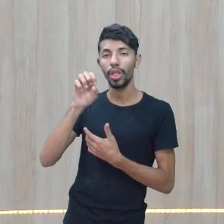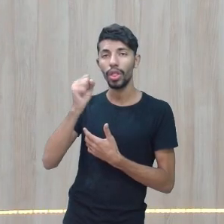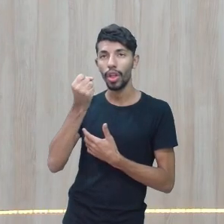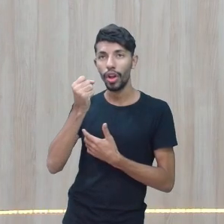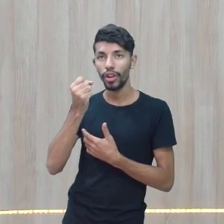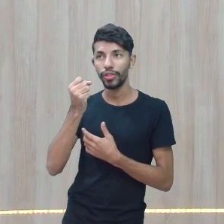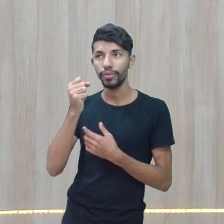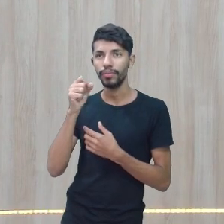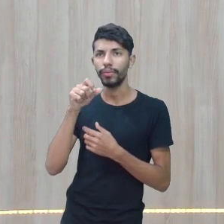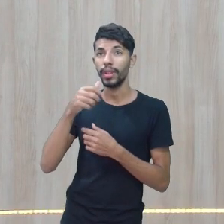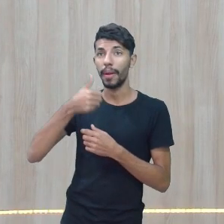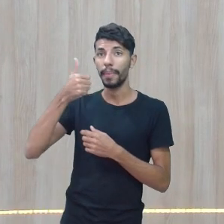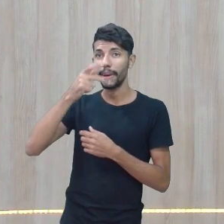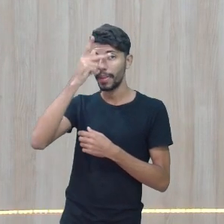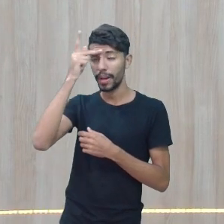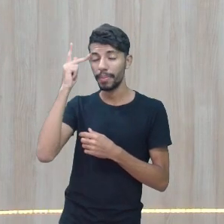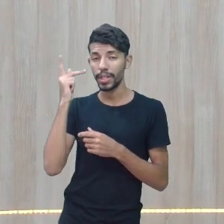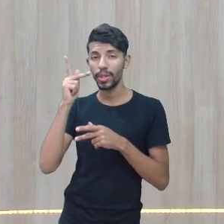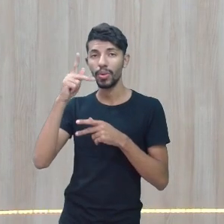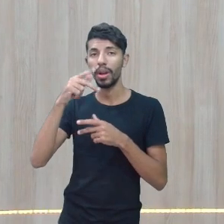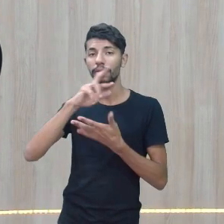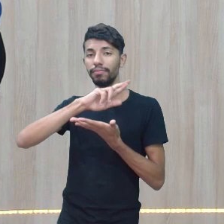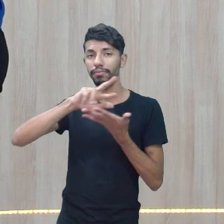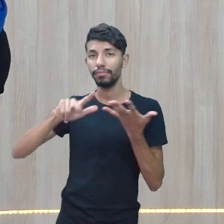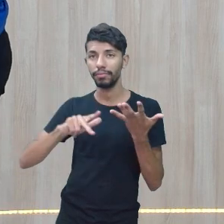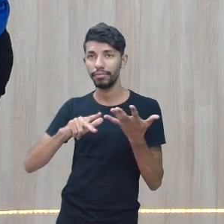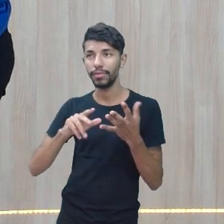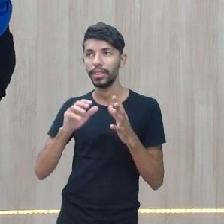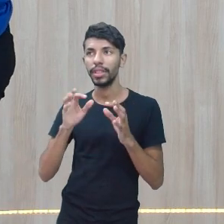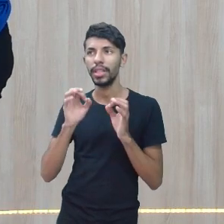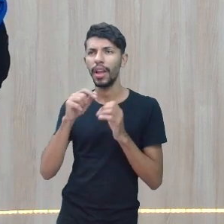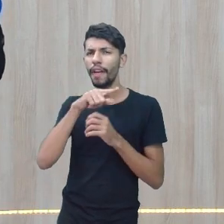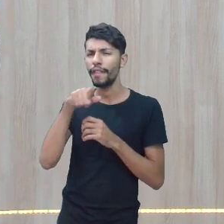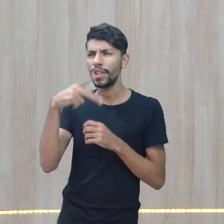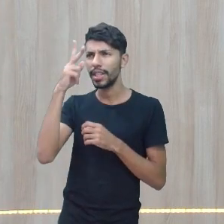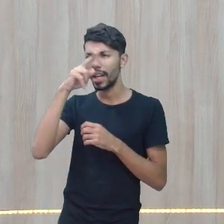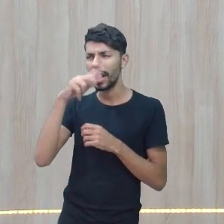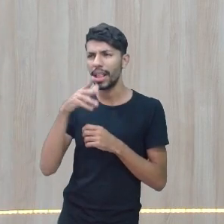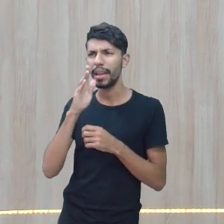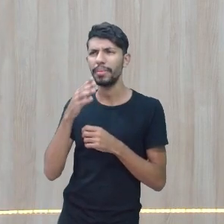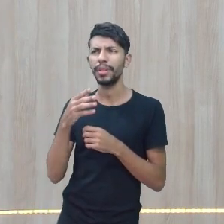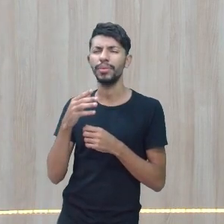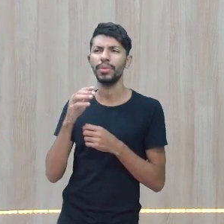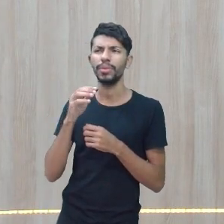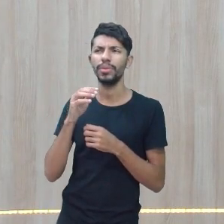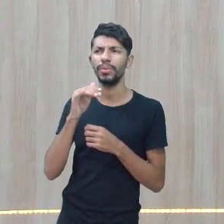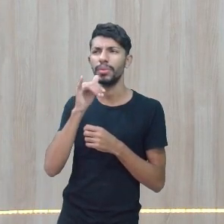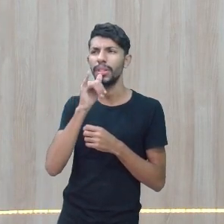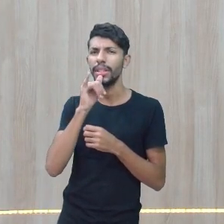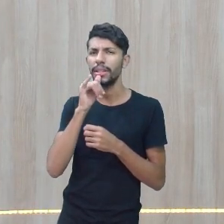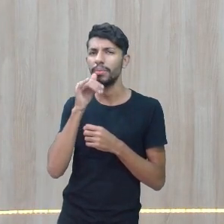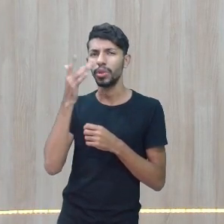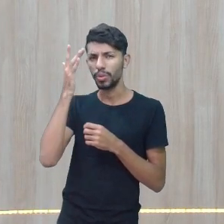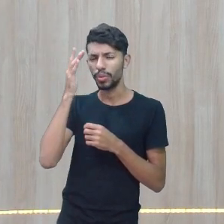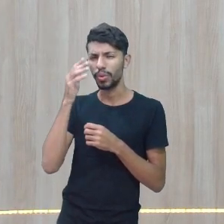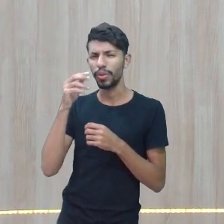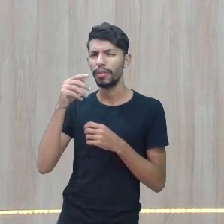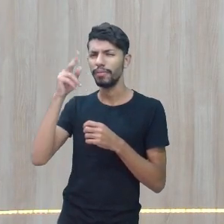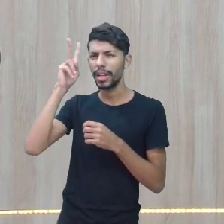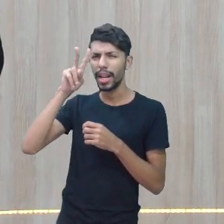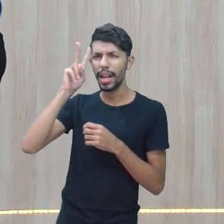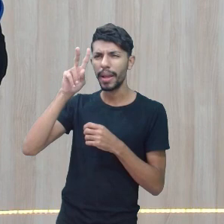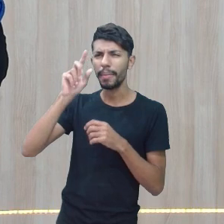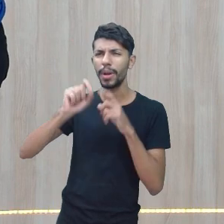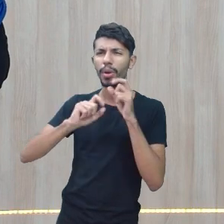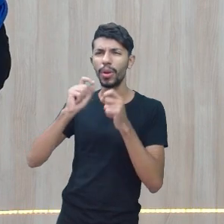vocês sabem, vocês lembram, que já foi falado para vocês, acredito que sim, senão nós vamos lembrar agora as